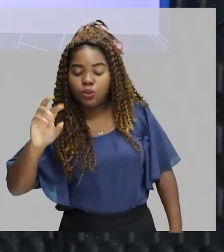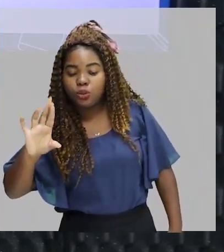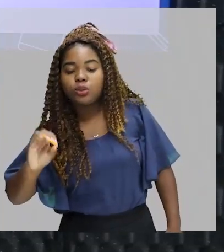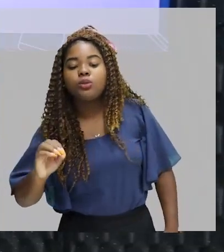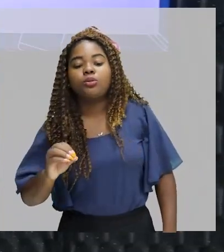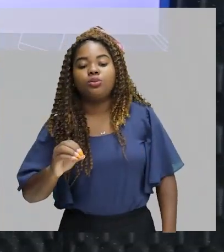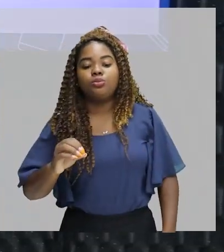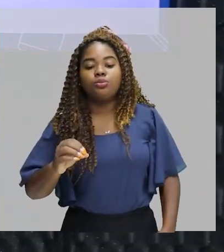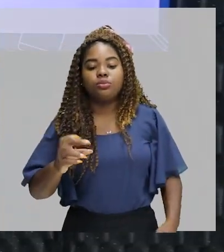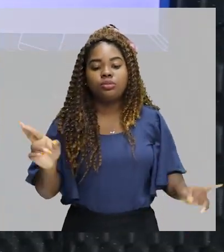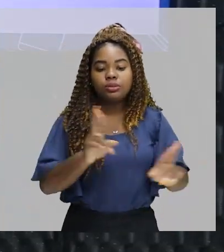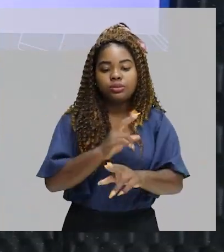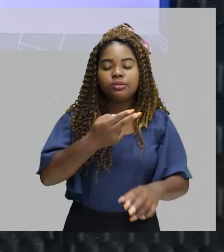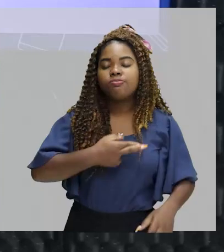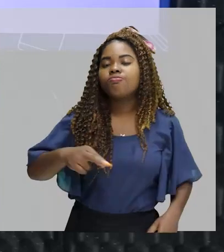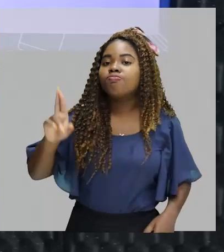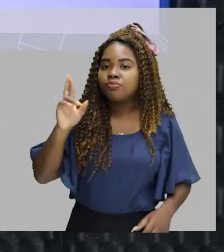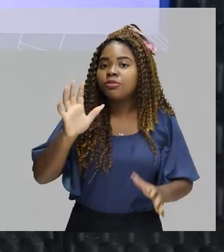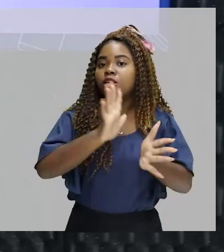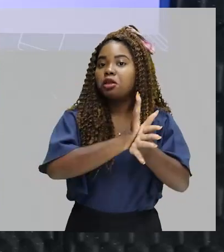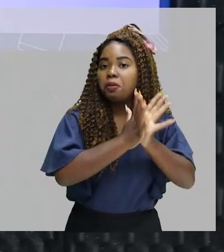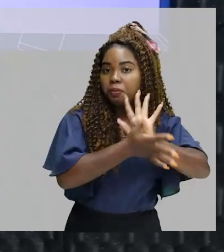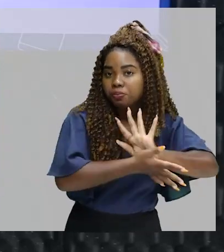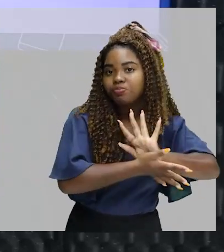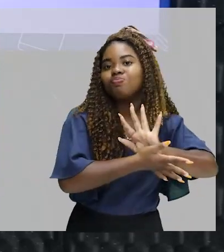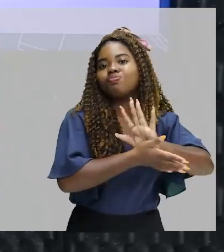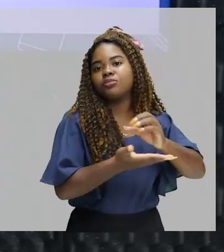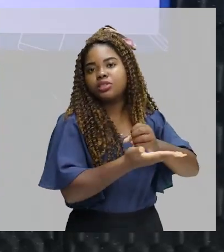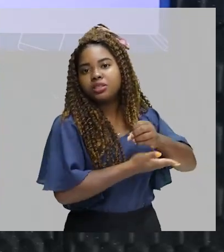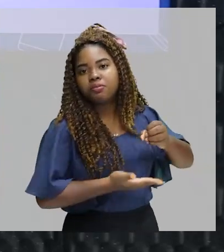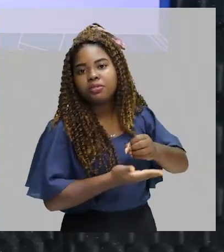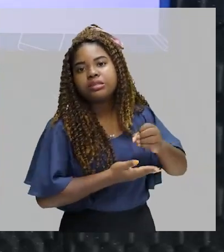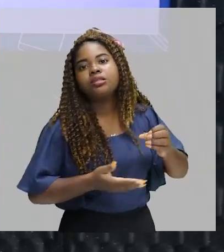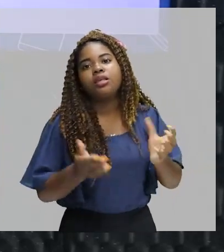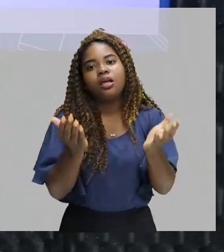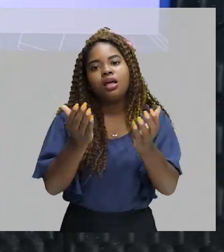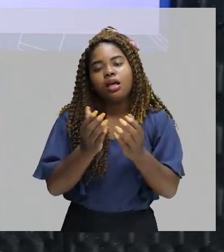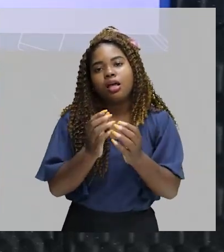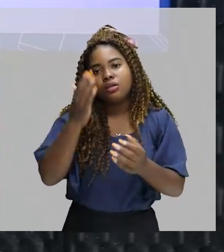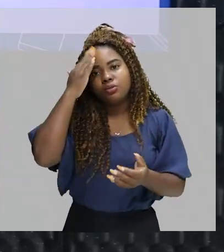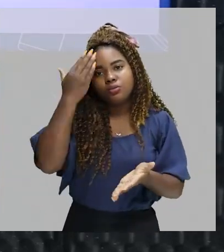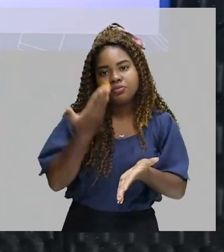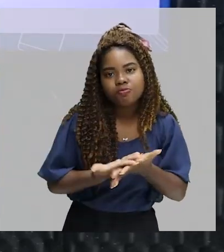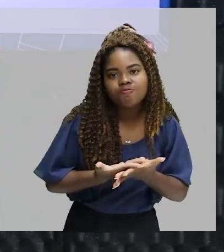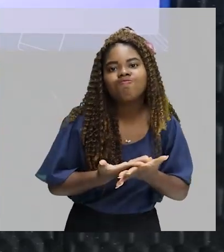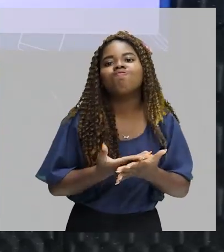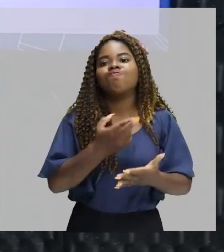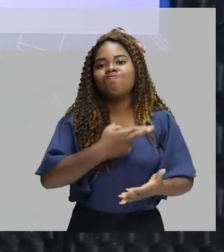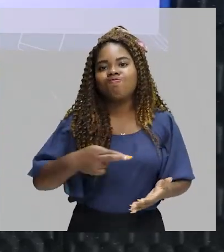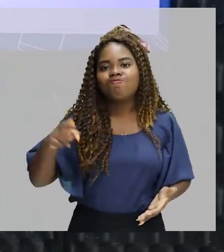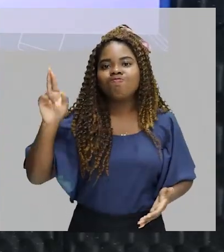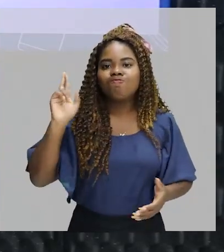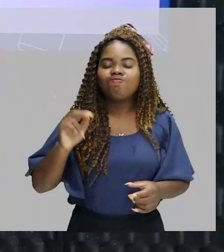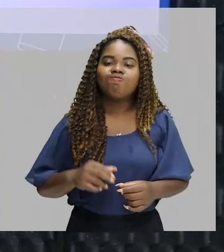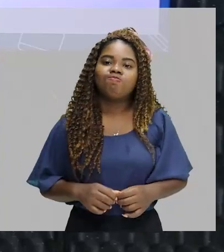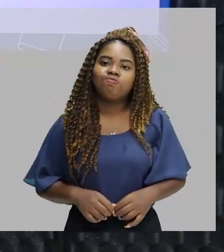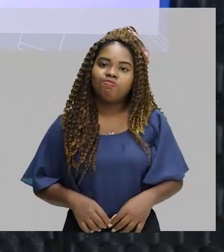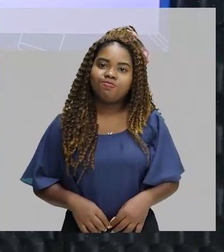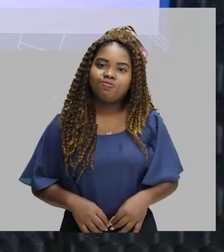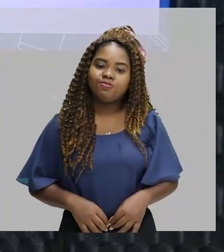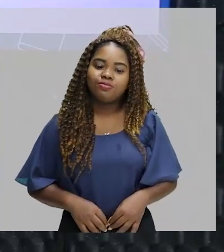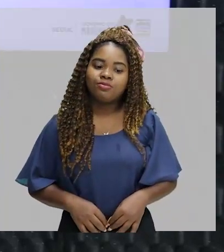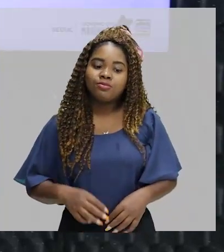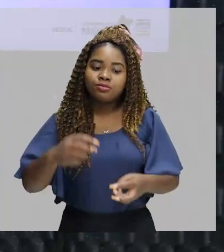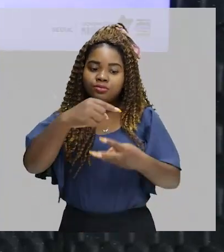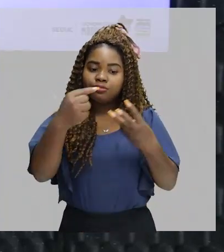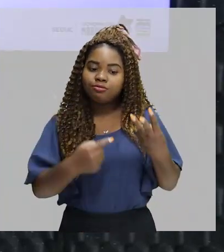de um preconceito também, que é o preconceito baseado na crença ou na religião que a outra pessoa segue também. E com